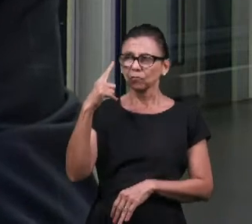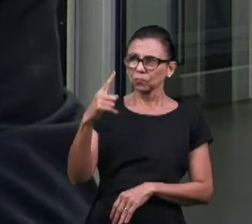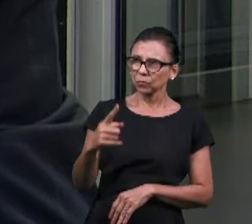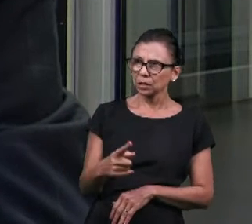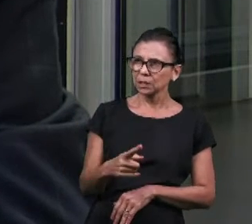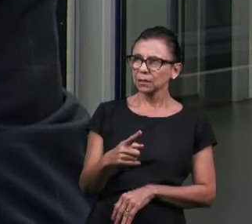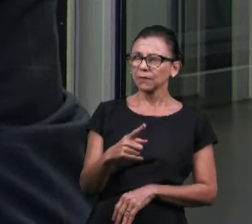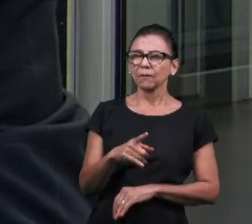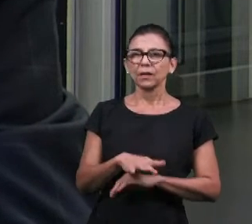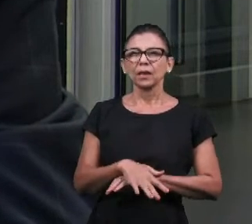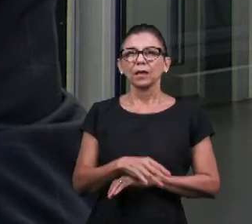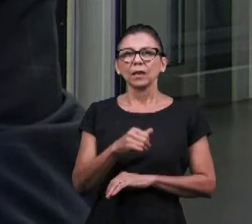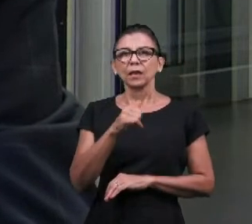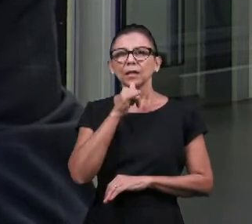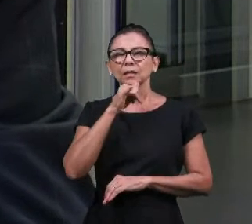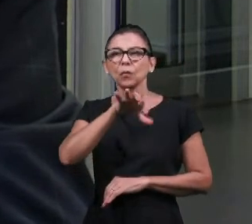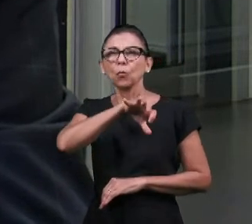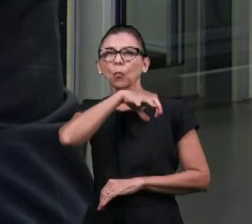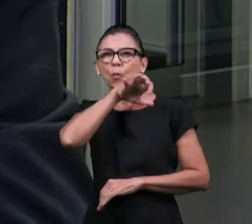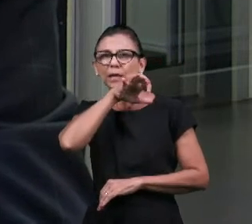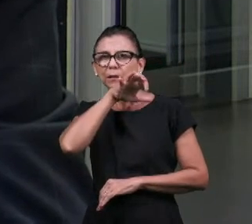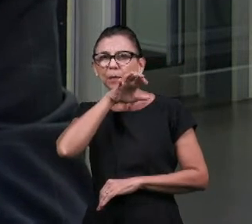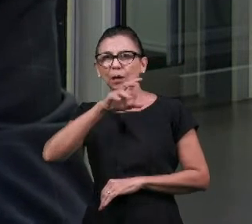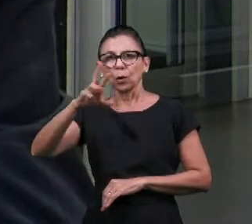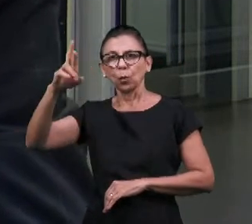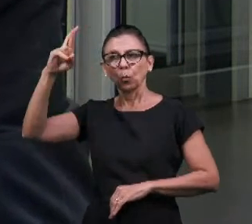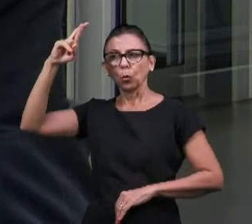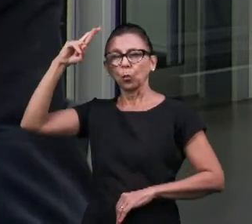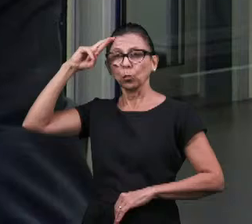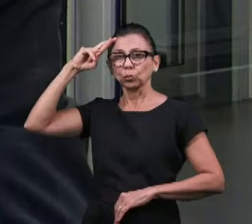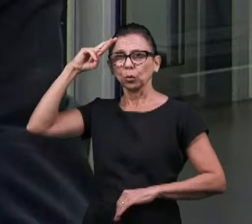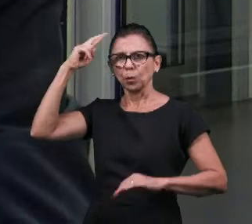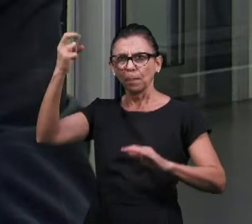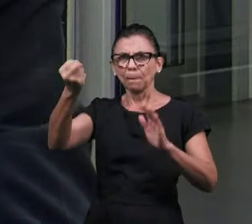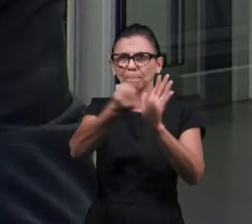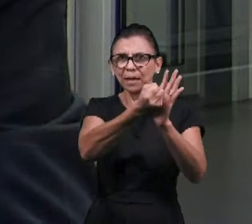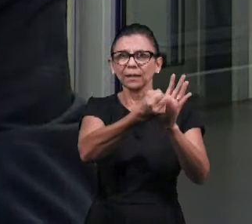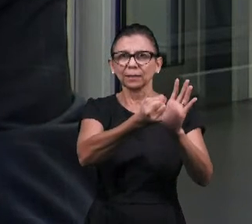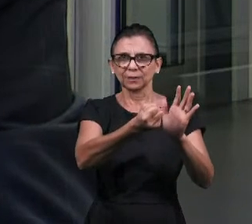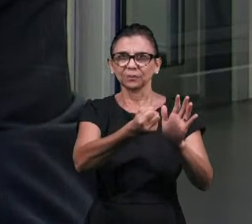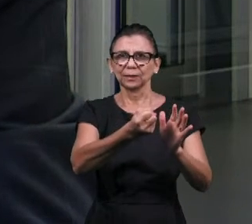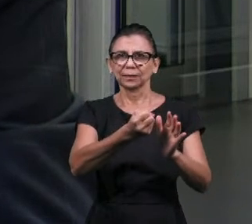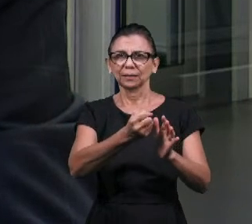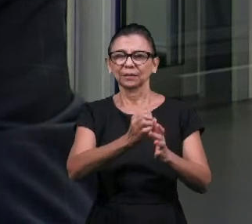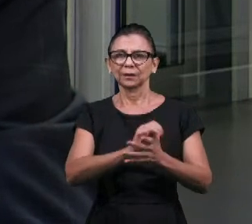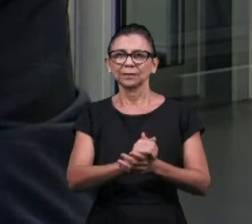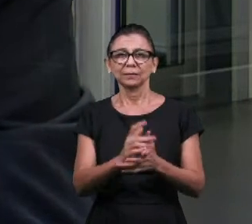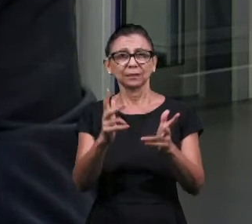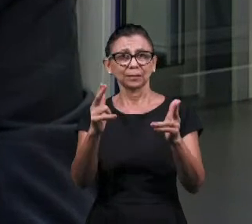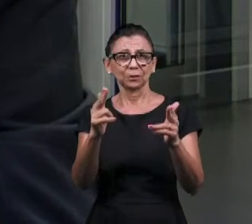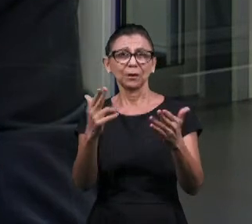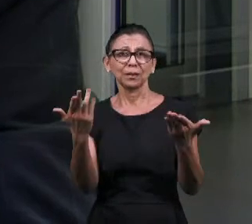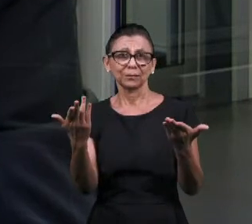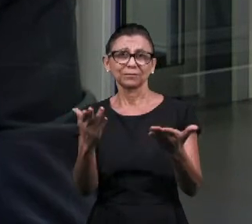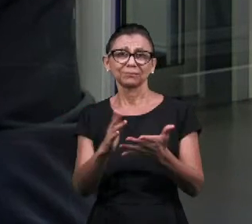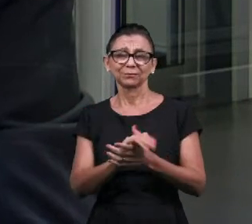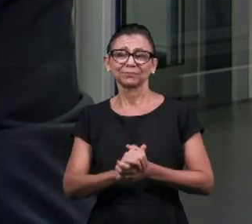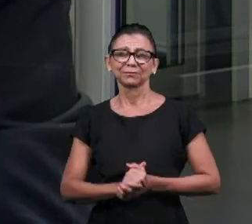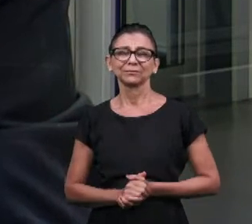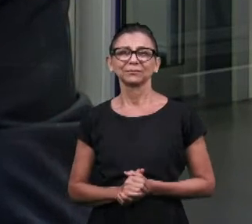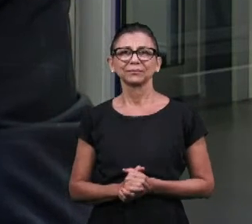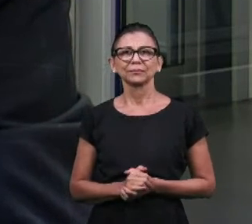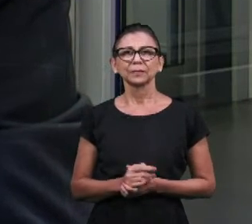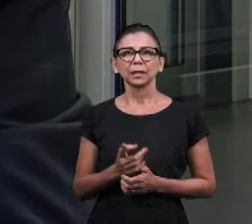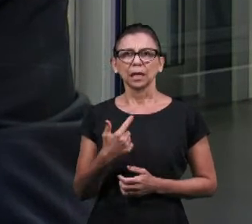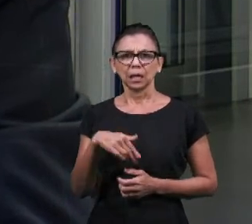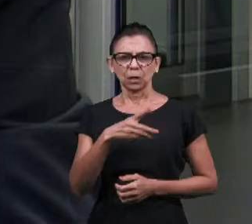as nossas vidas. Ele coloca, ele imprime uma marca nas nossas vidas. E eu levei o meu diaconato muito a sério.